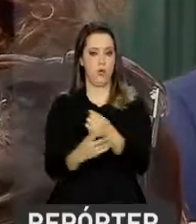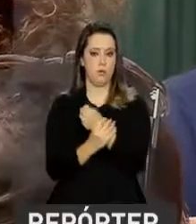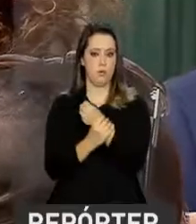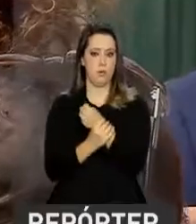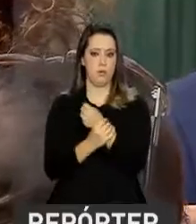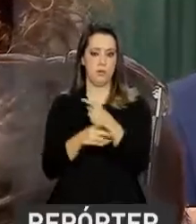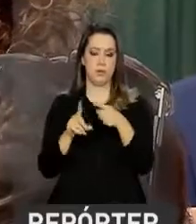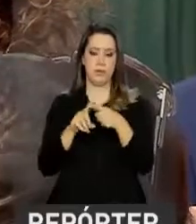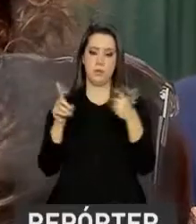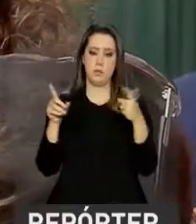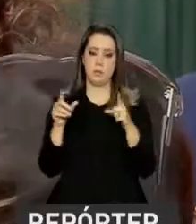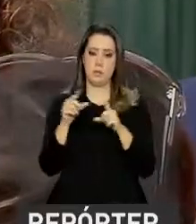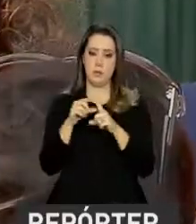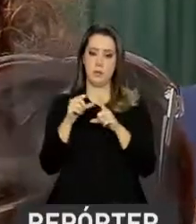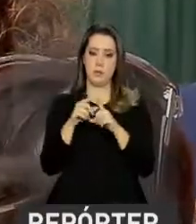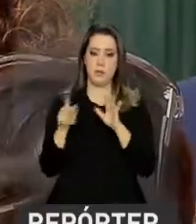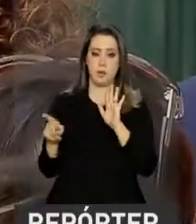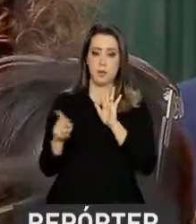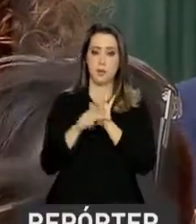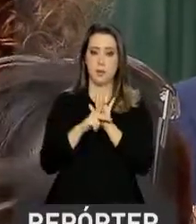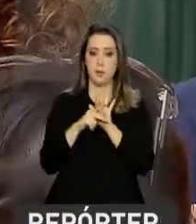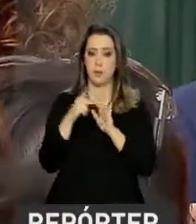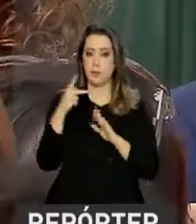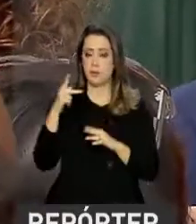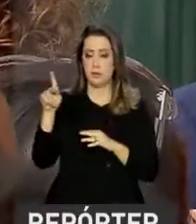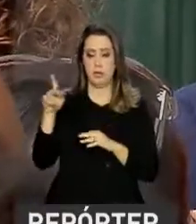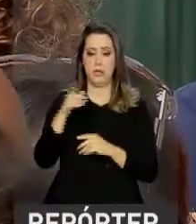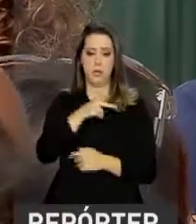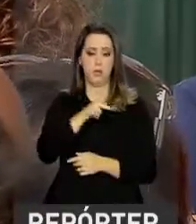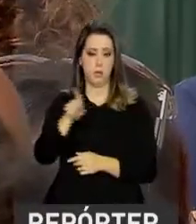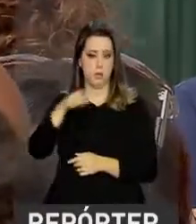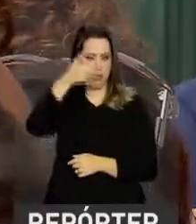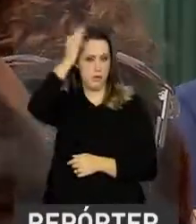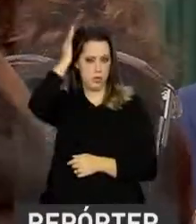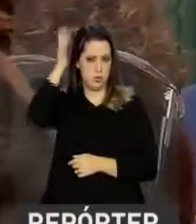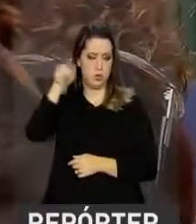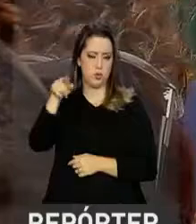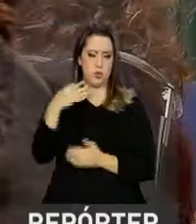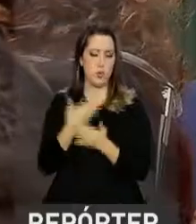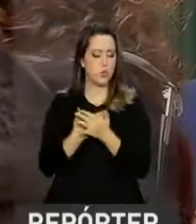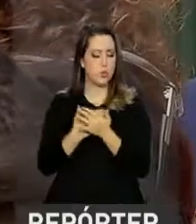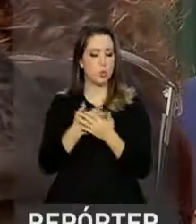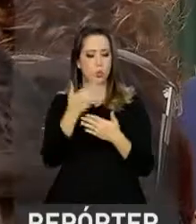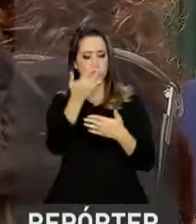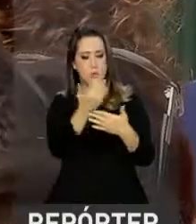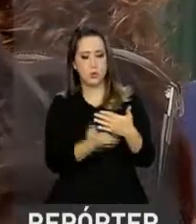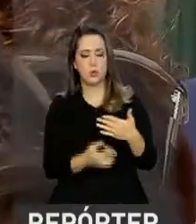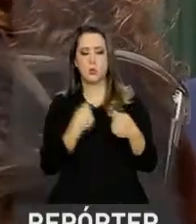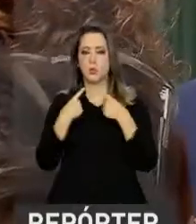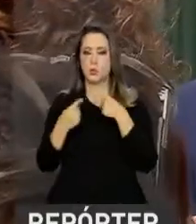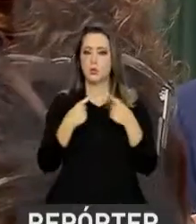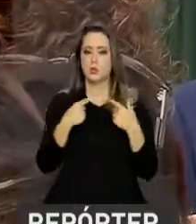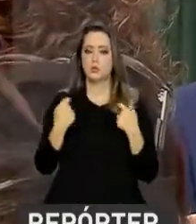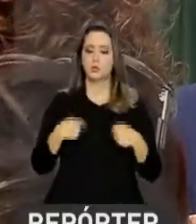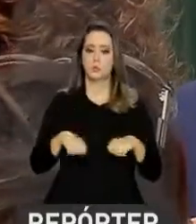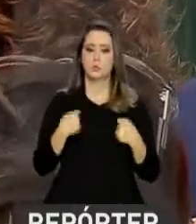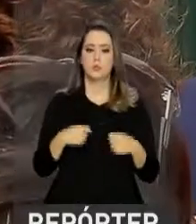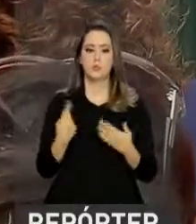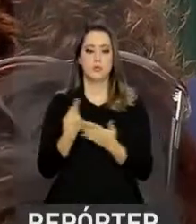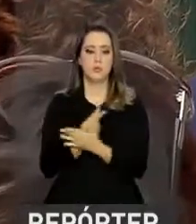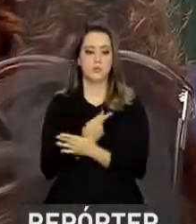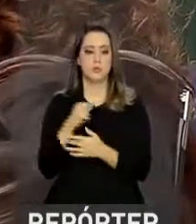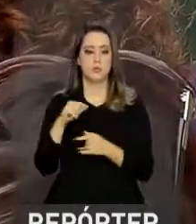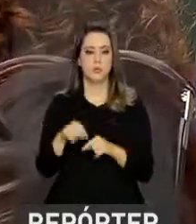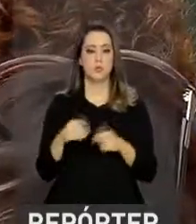será dele a partir do momento em que receber os estudos e participar dos debates que ele estão sendo